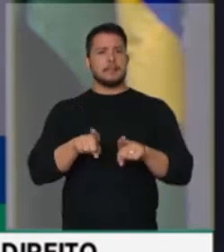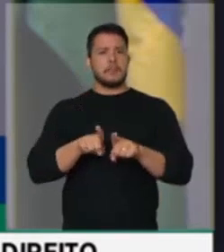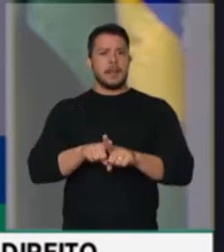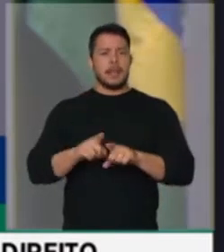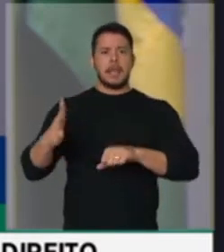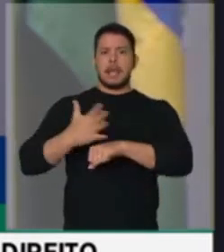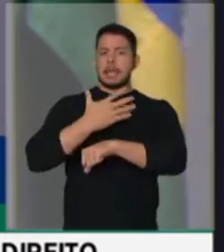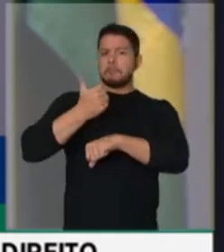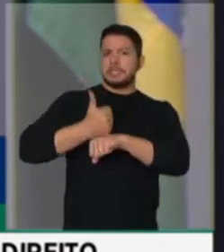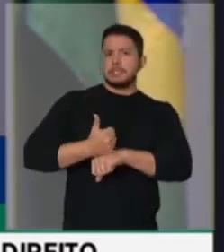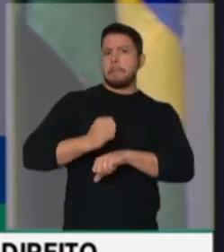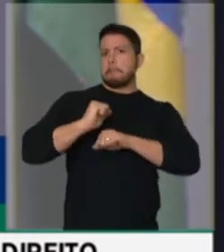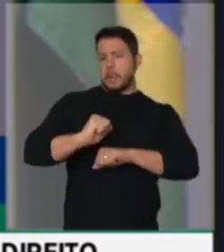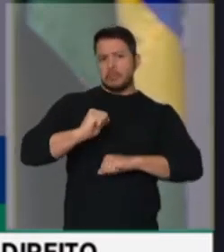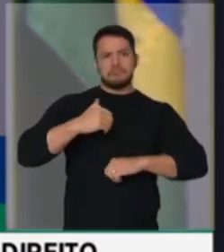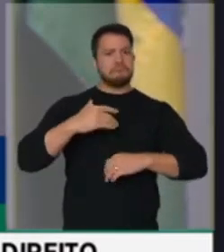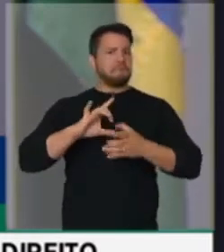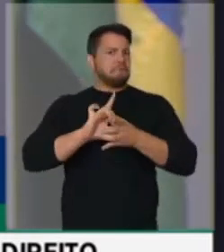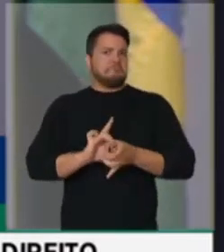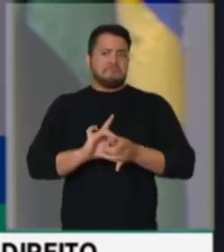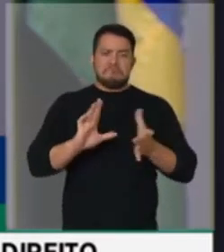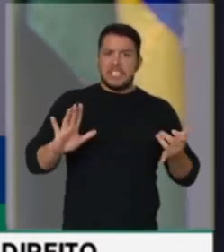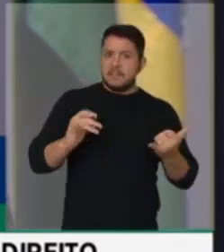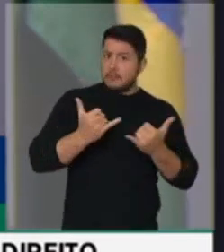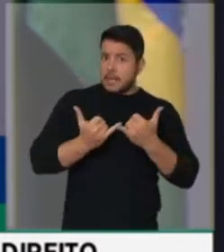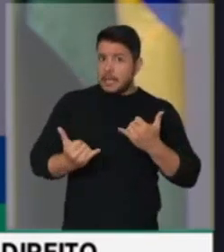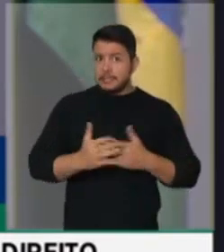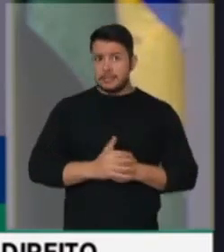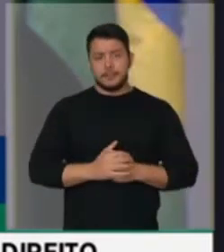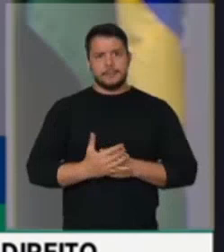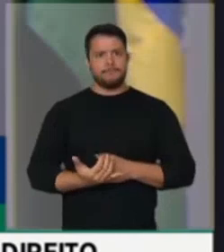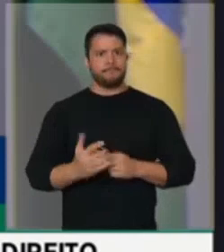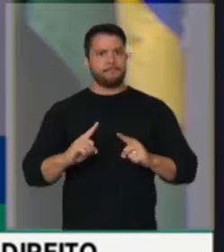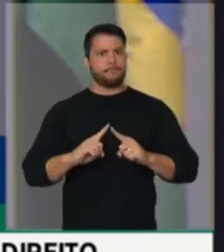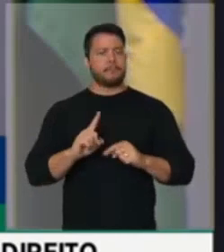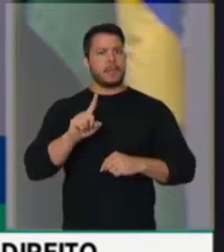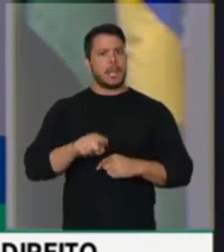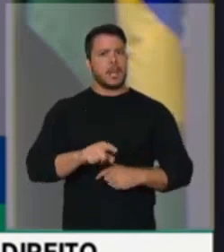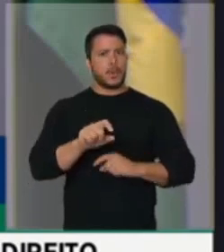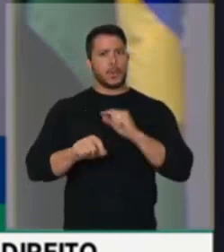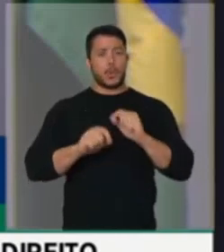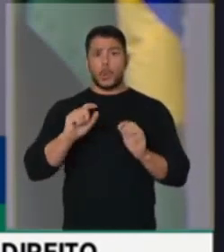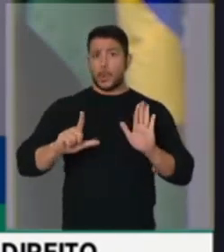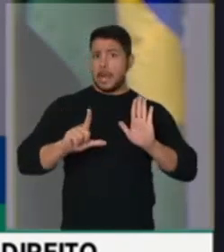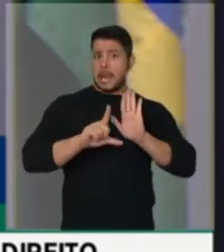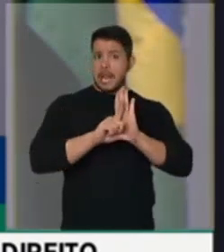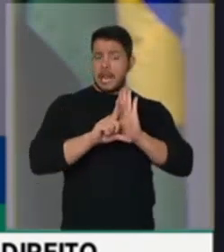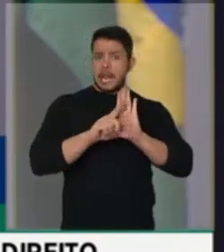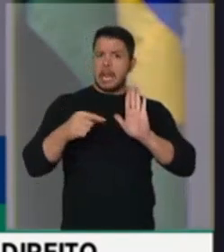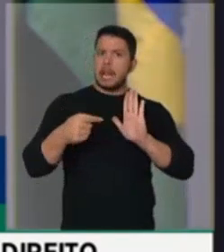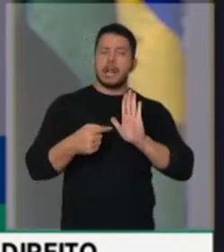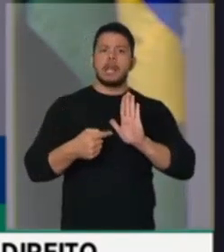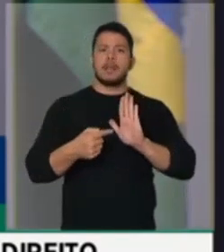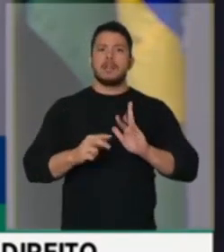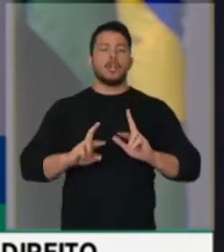sendo punida. É uma lei que não vem para aprimorar a Lei